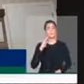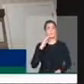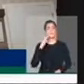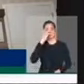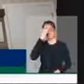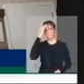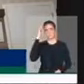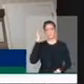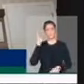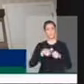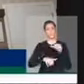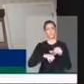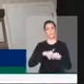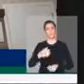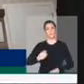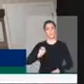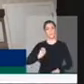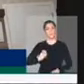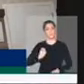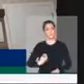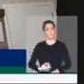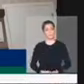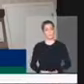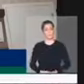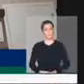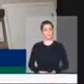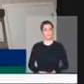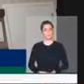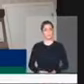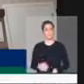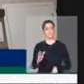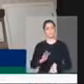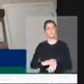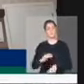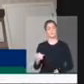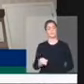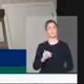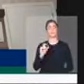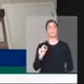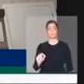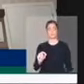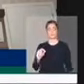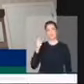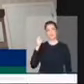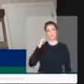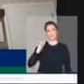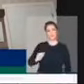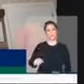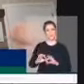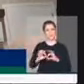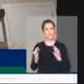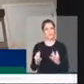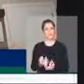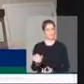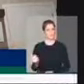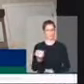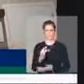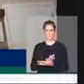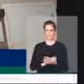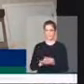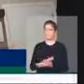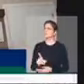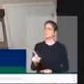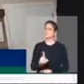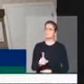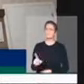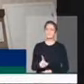migraram para aquela linha de pobreza e mais importante para que achava que o bolsa família não tinha importância teve que cada